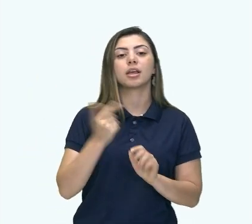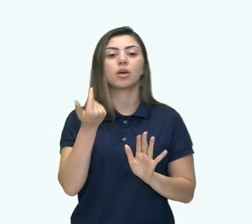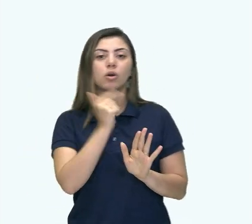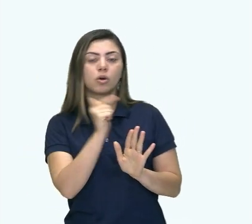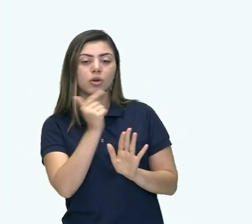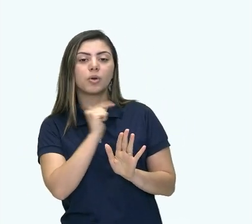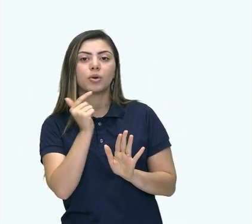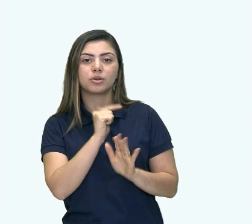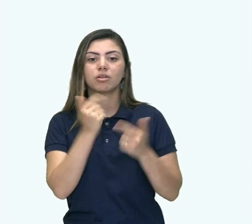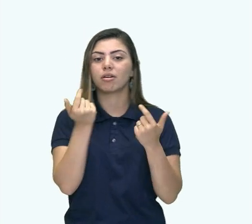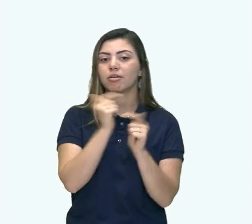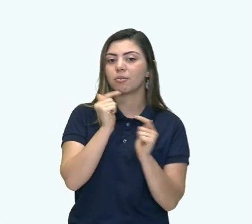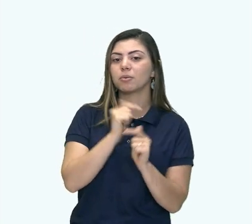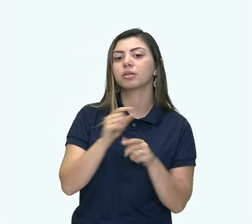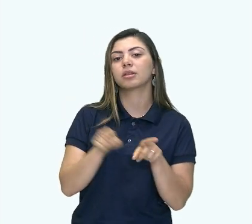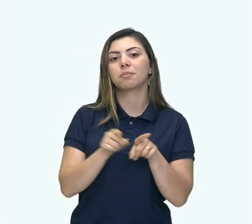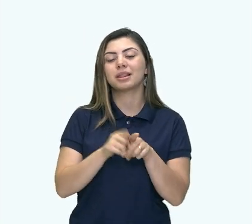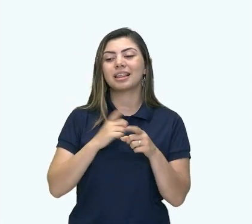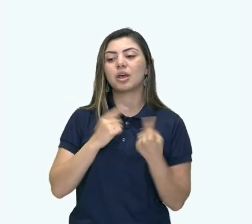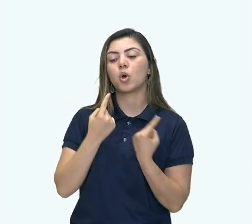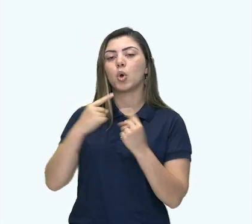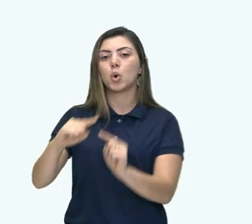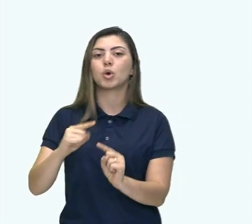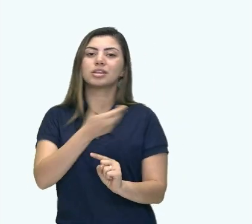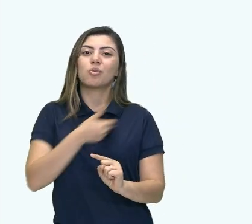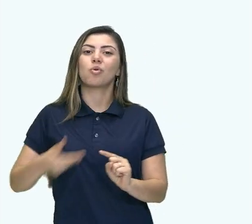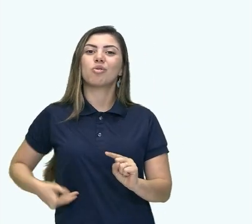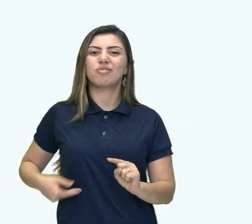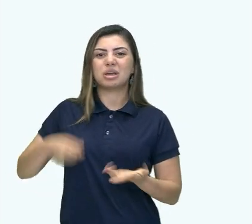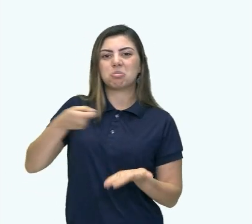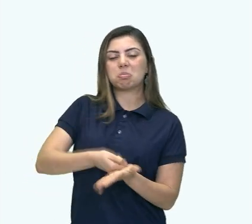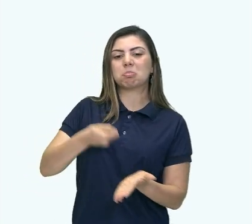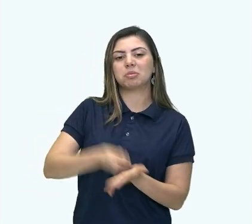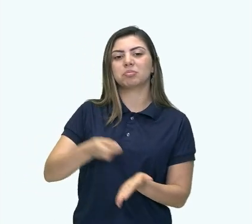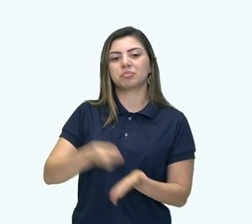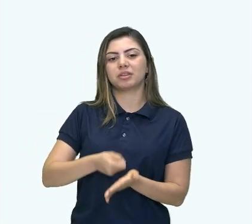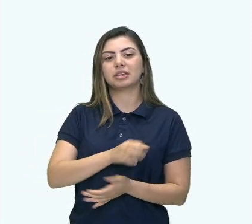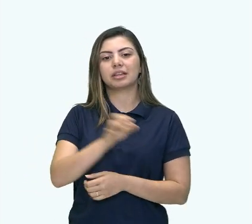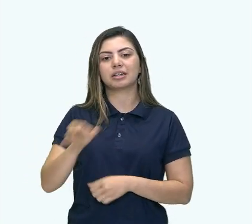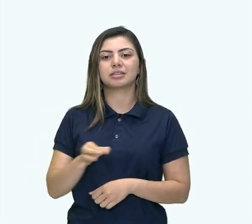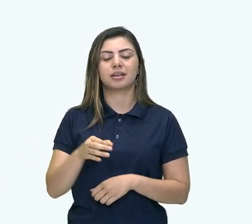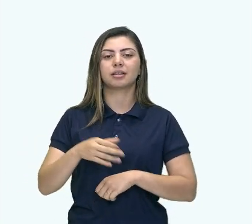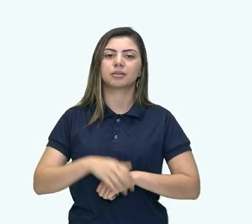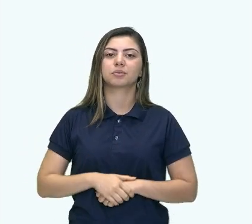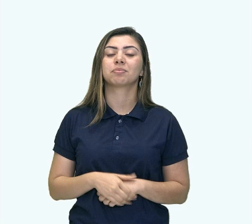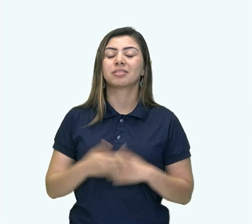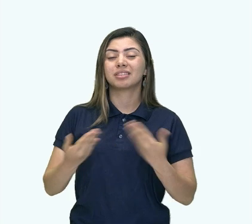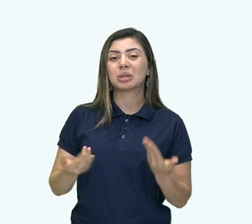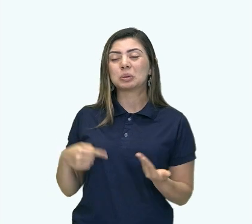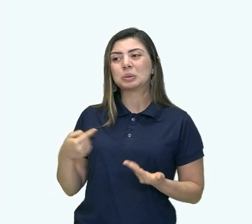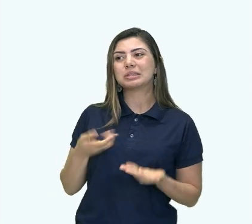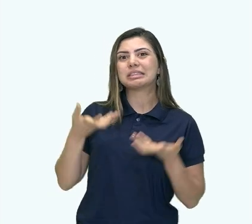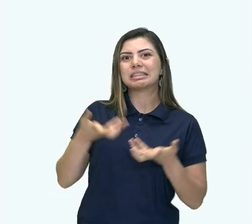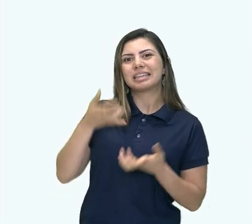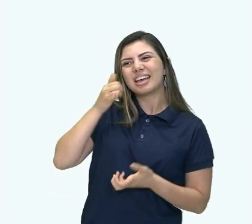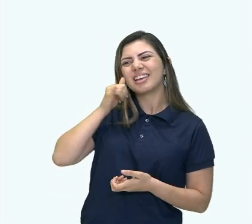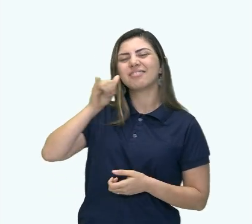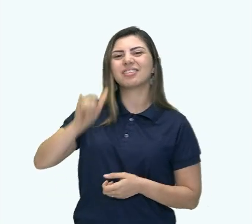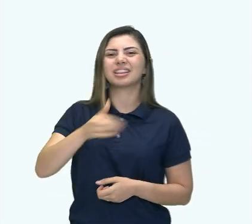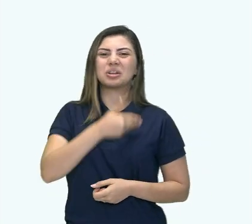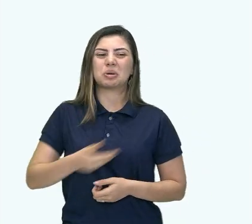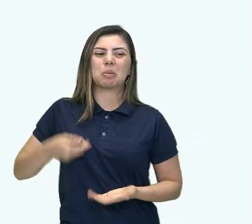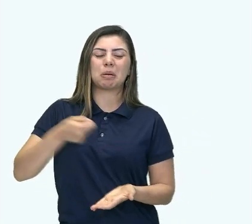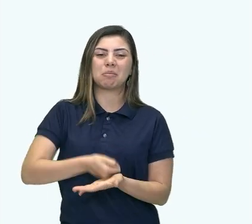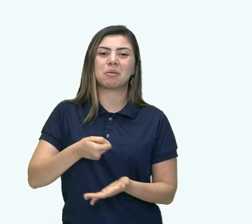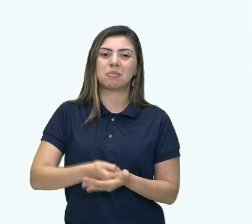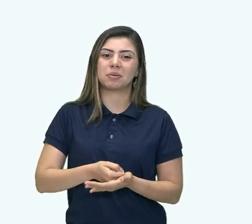e críticas ao regime militar, nem sempre veladas. Veladas geralmente para fugir da censura, mas também